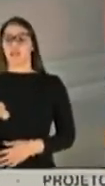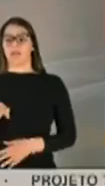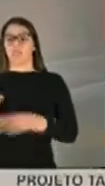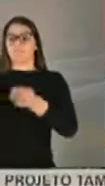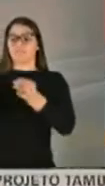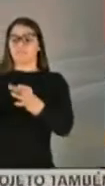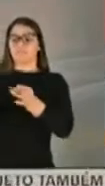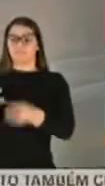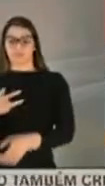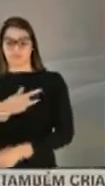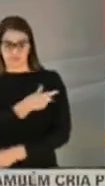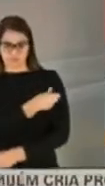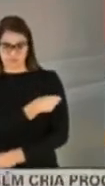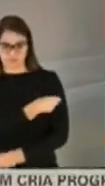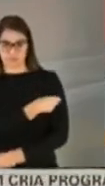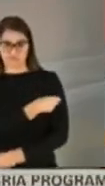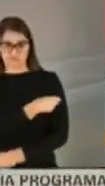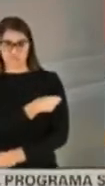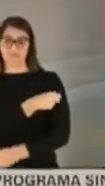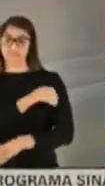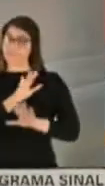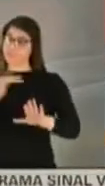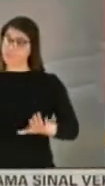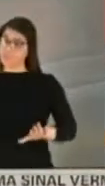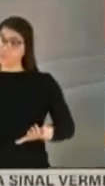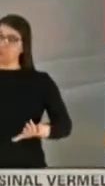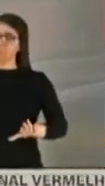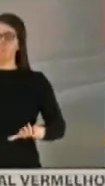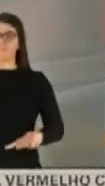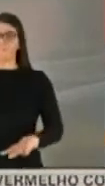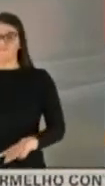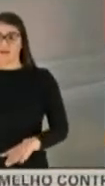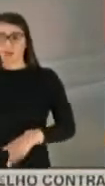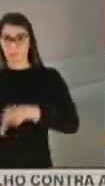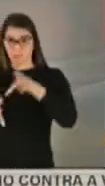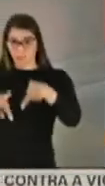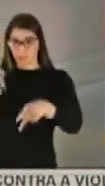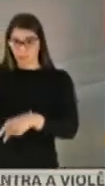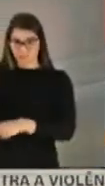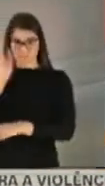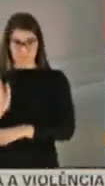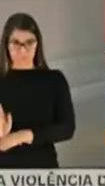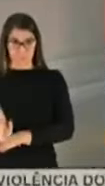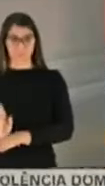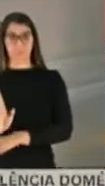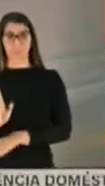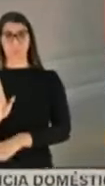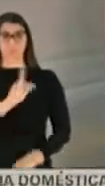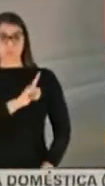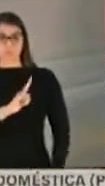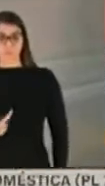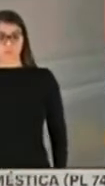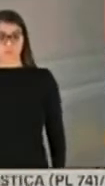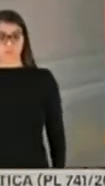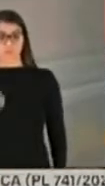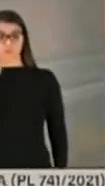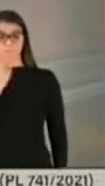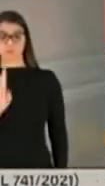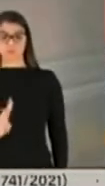vender vacina. É importante dizer aos brasileiros que o governo do Brasil,